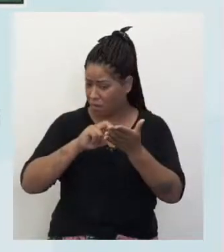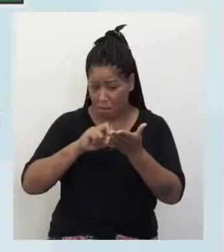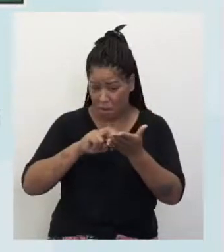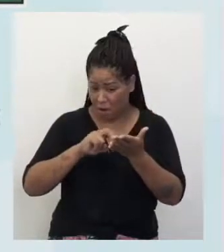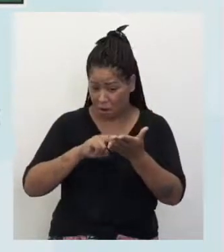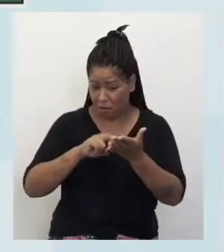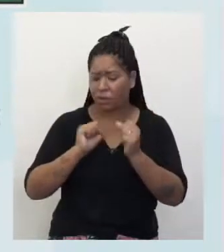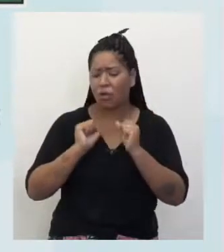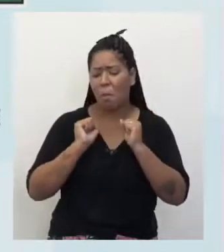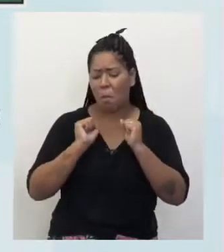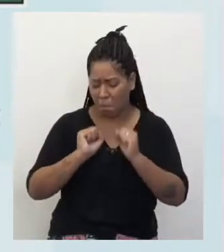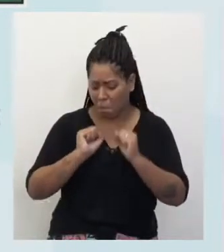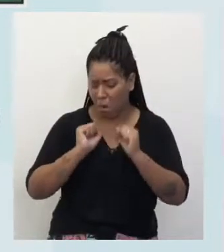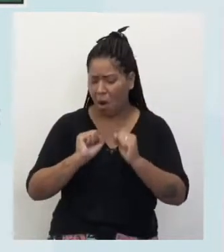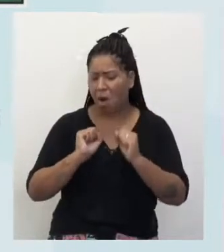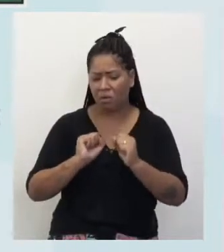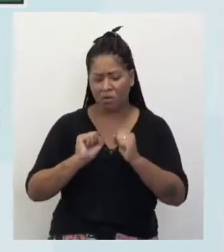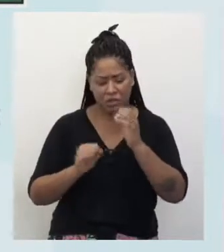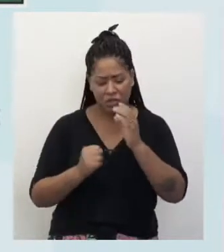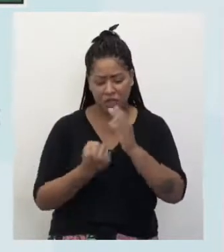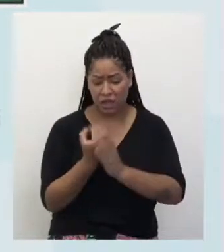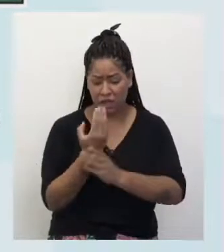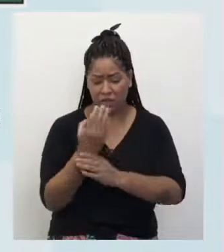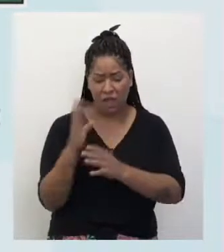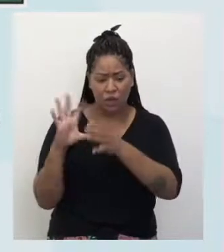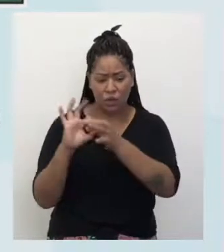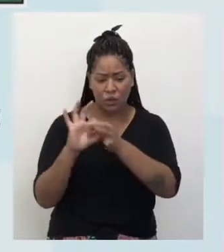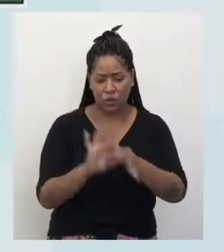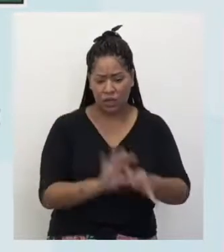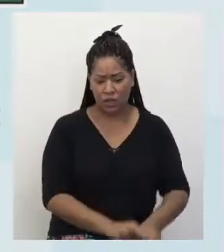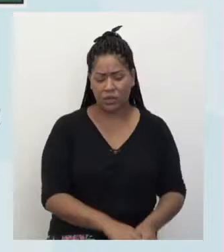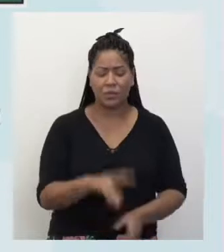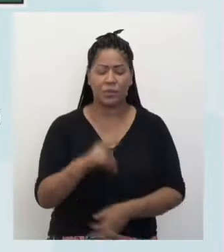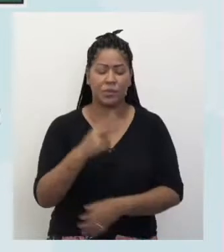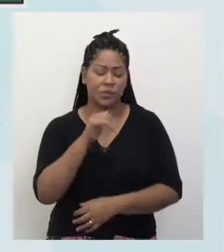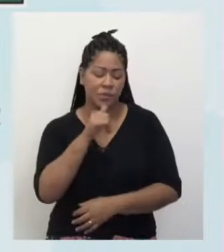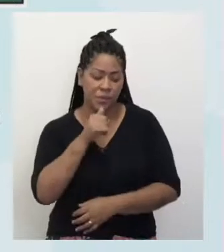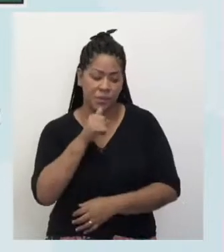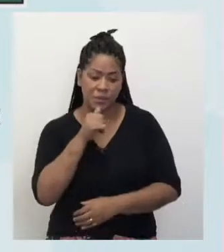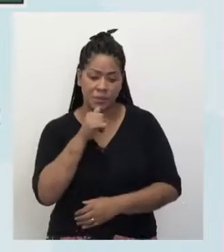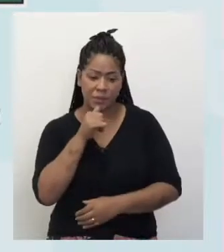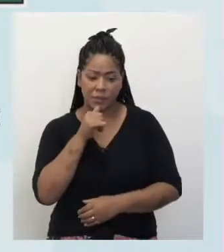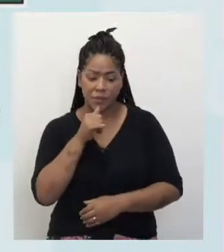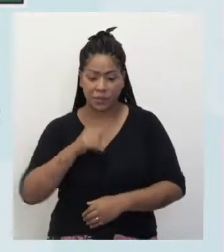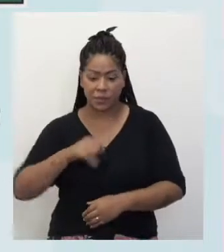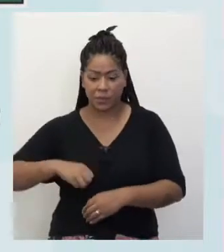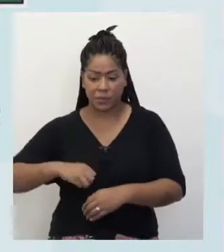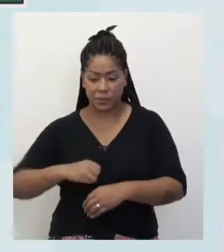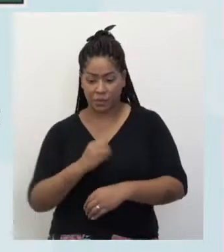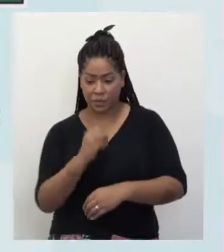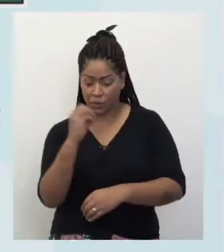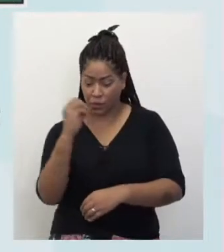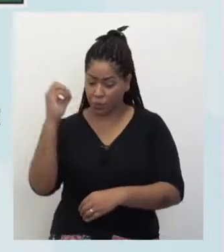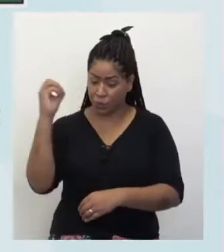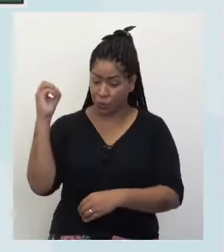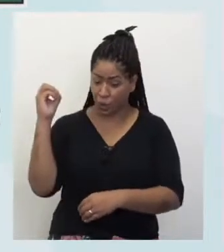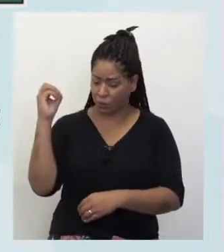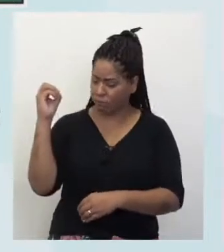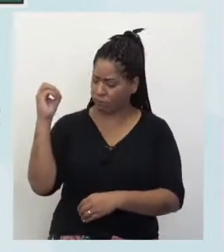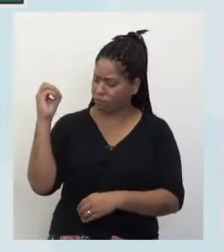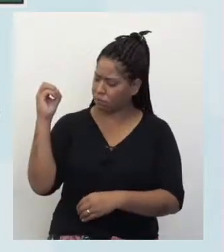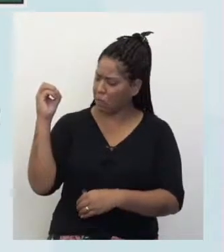criar várias hipóteses. Então, ali ao fundo nós temos o sol. Normalmente, né, o sol nos dá a ideia o quê? De